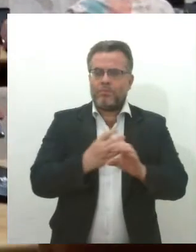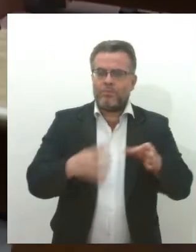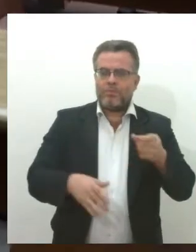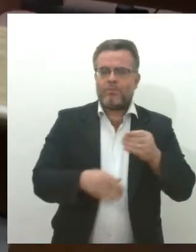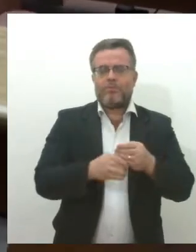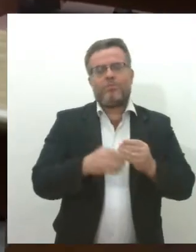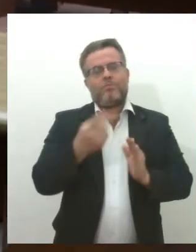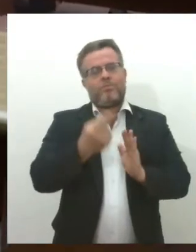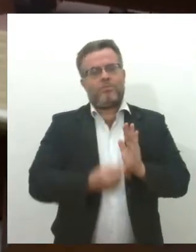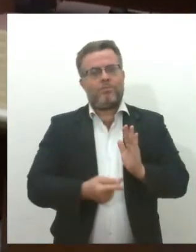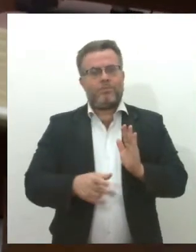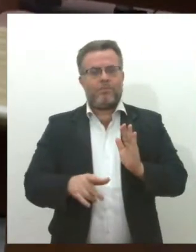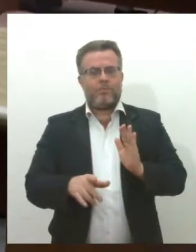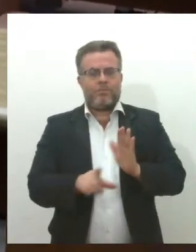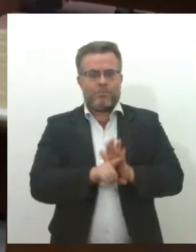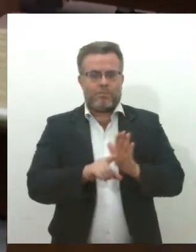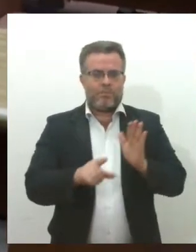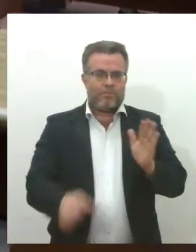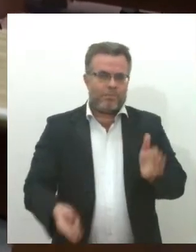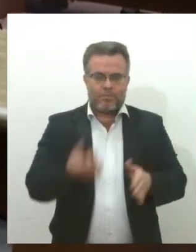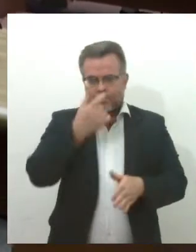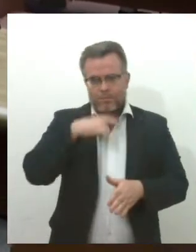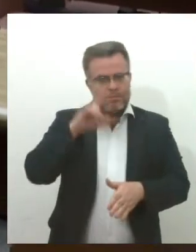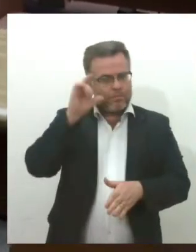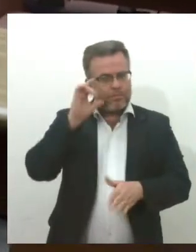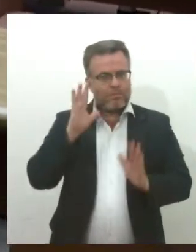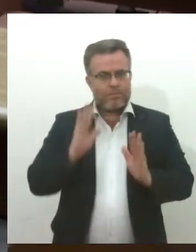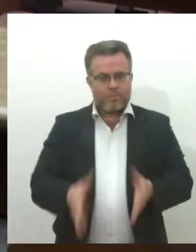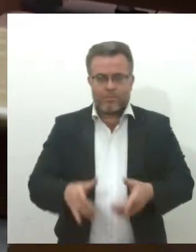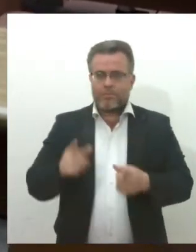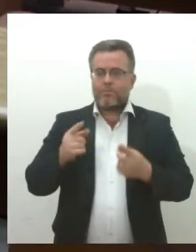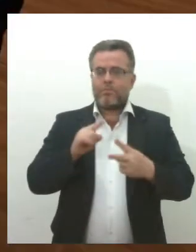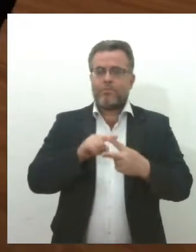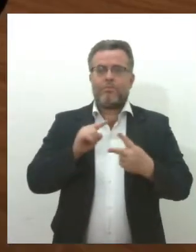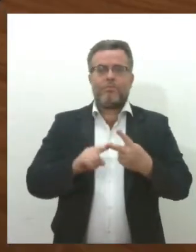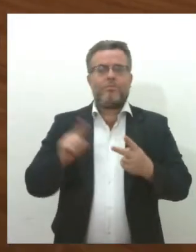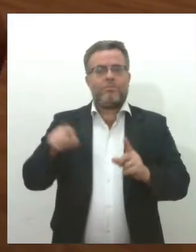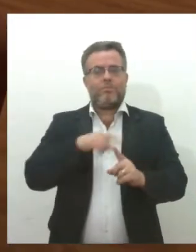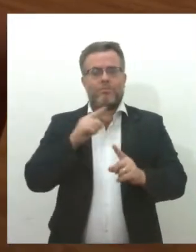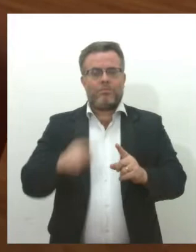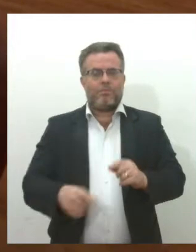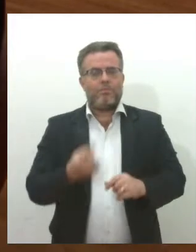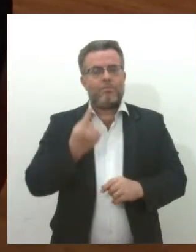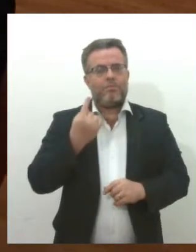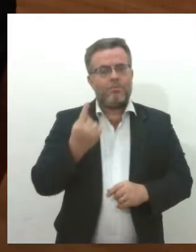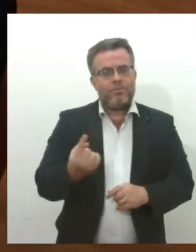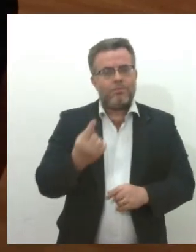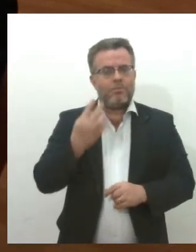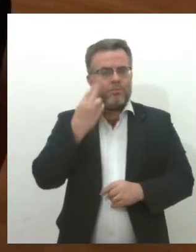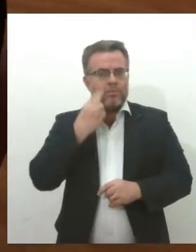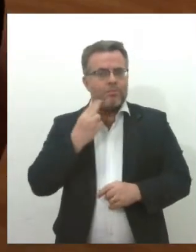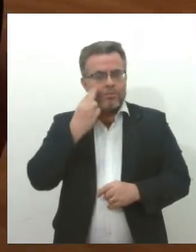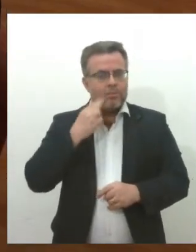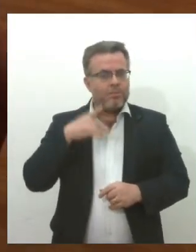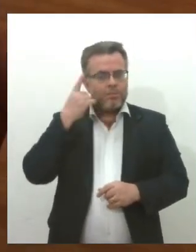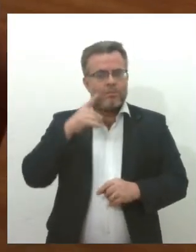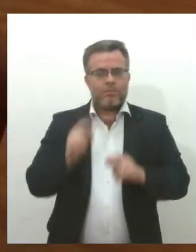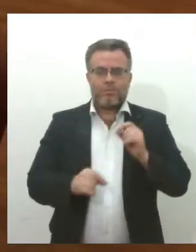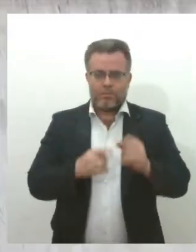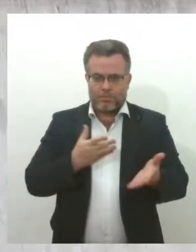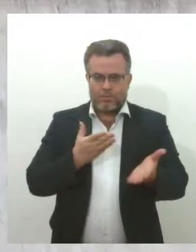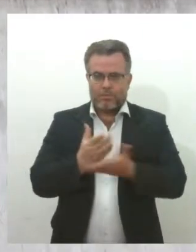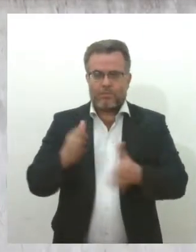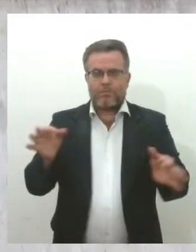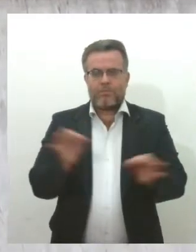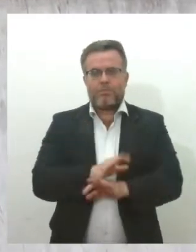projeto duas do deputado Jorge passos que foram rejeitadas e uma do deputado Zezinho Oi linda do governo nalezy que foi